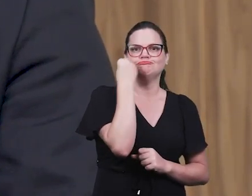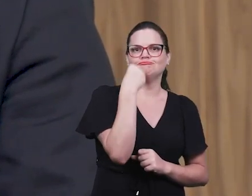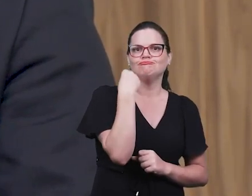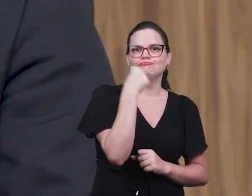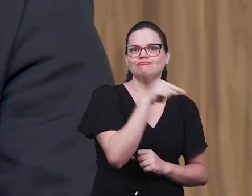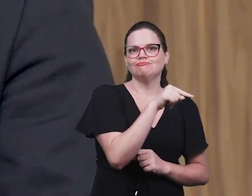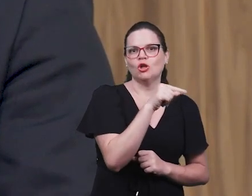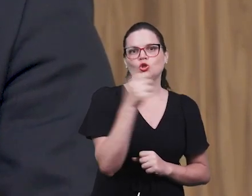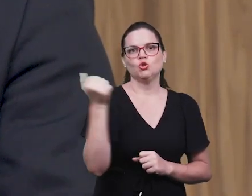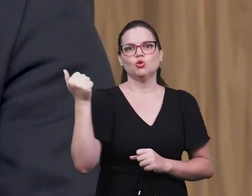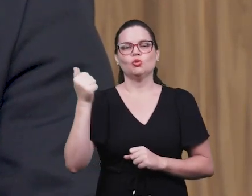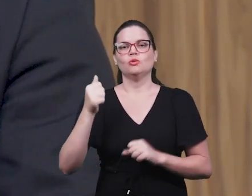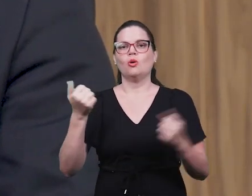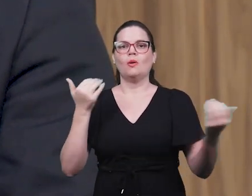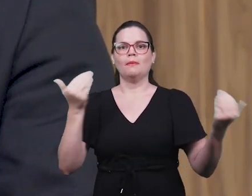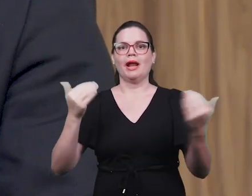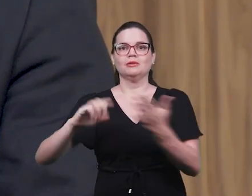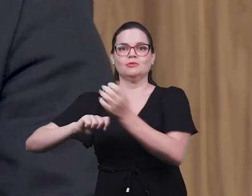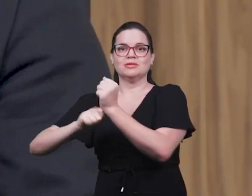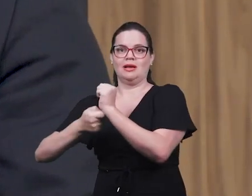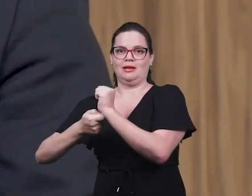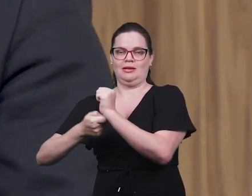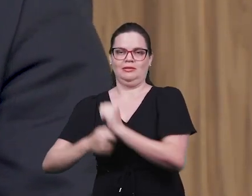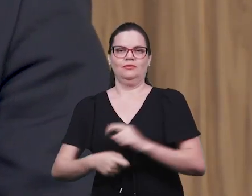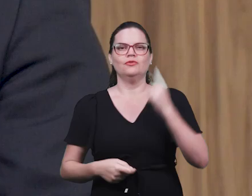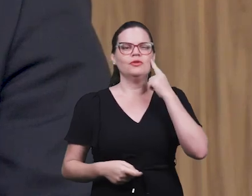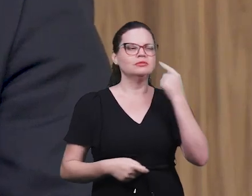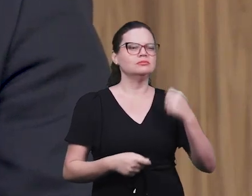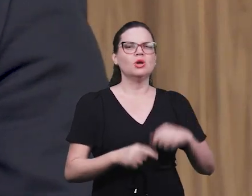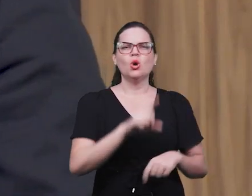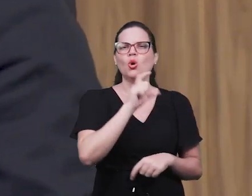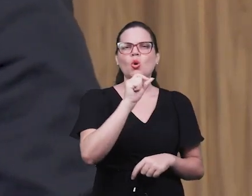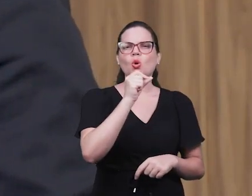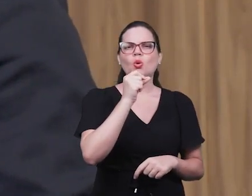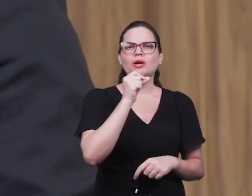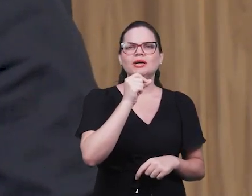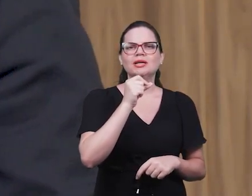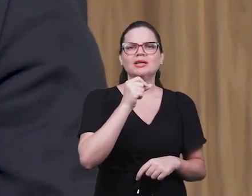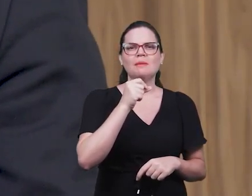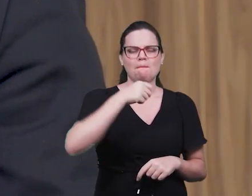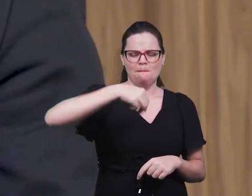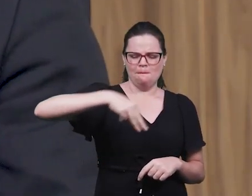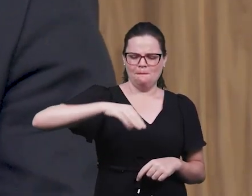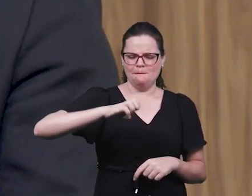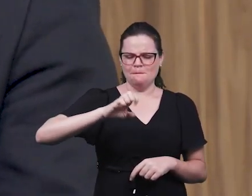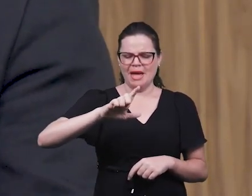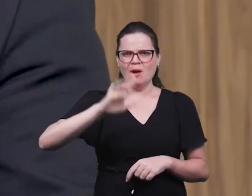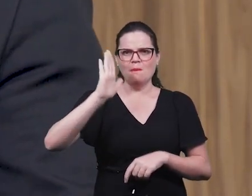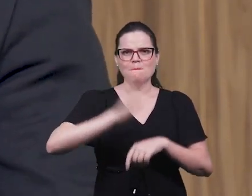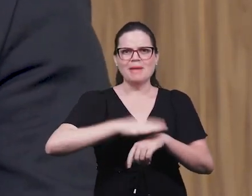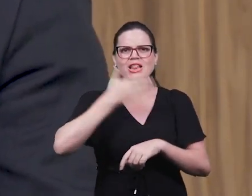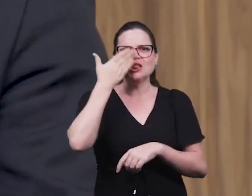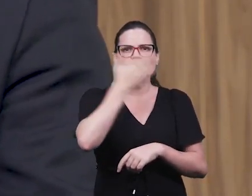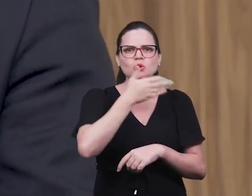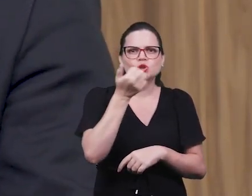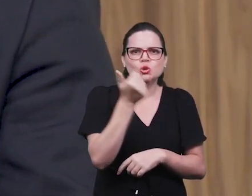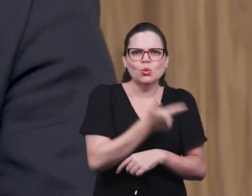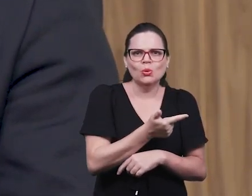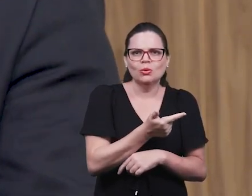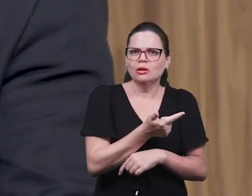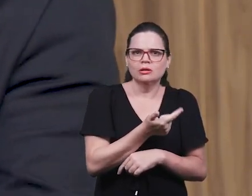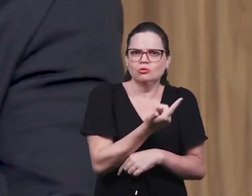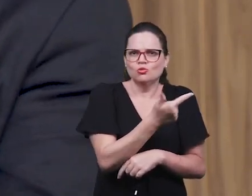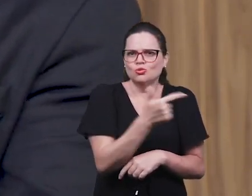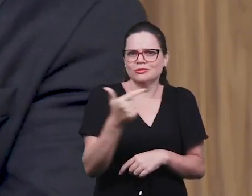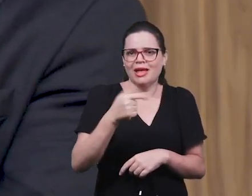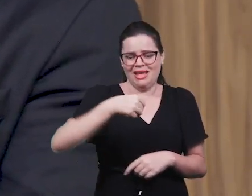O que é mais doce do que o mel? Pela razão, nada, né? Verdade. O mel é o mais doce.